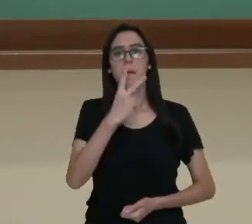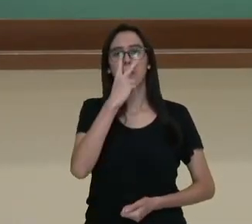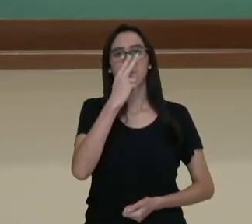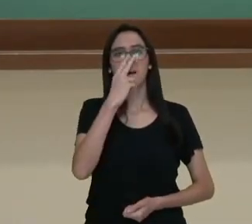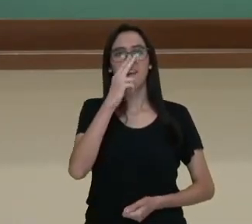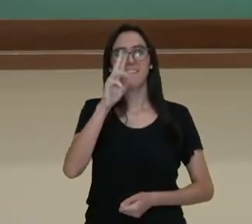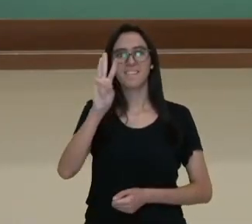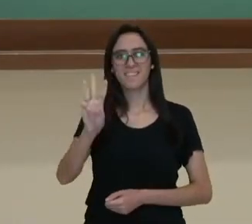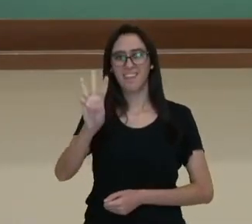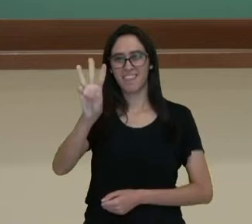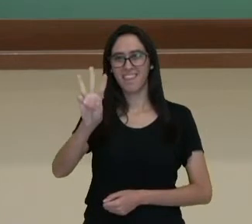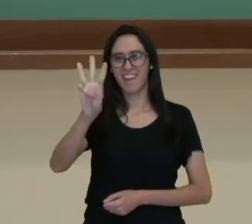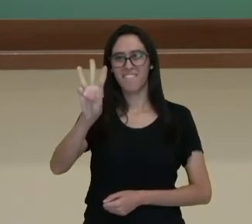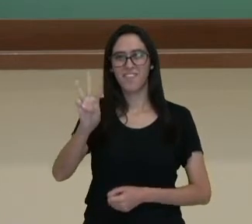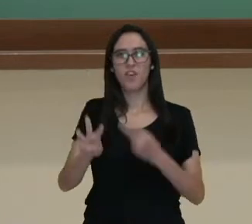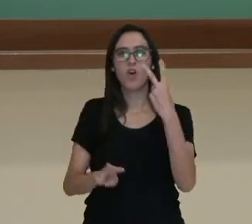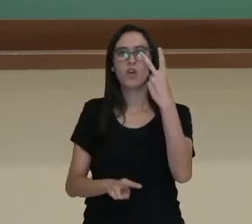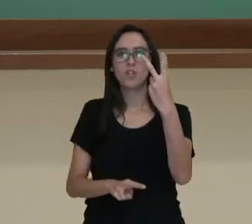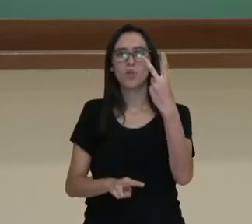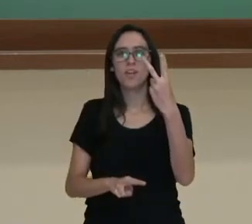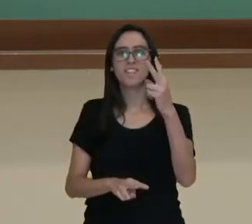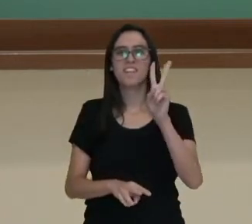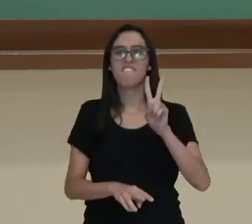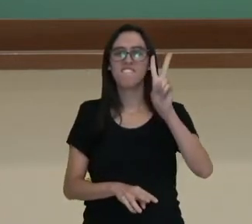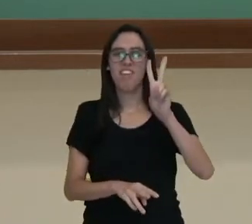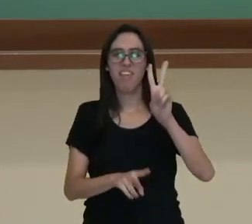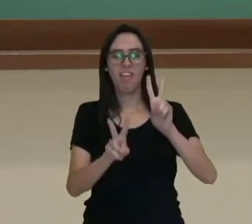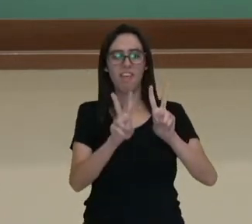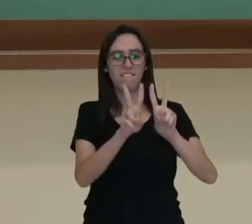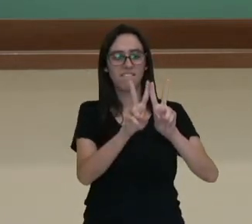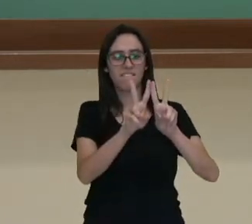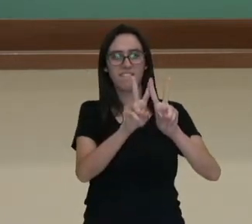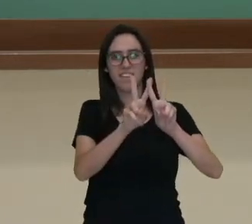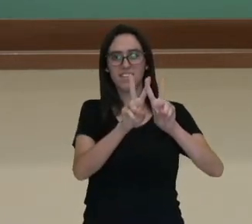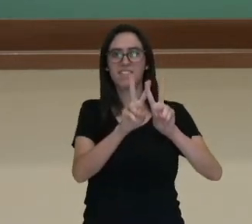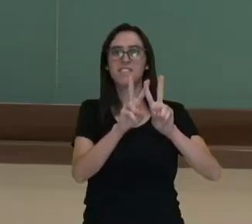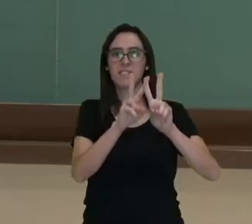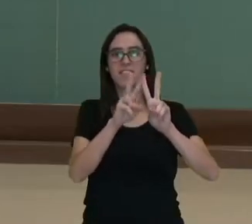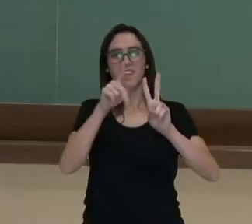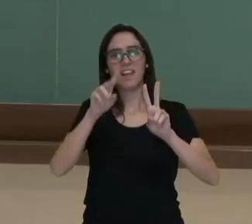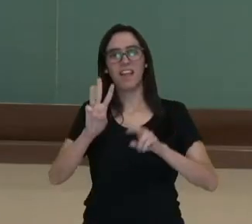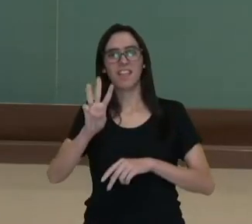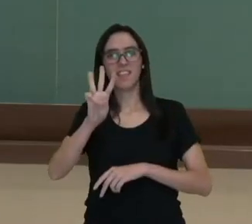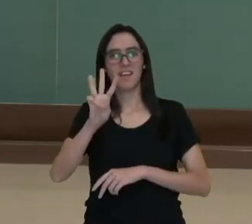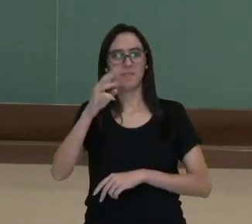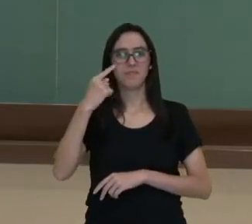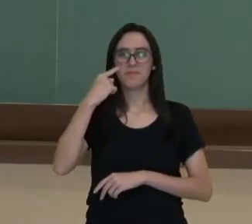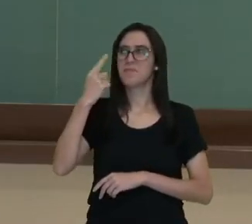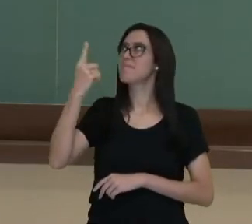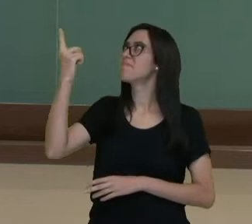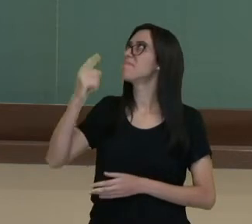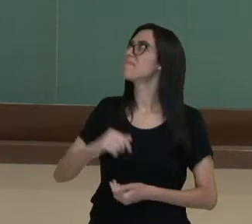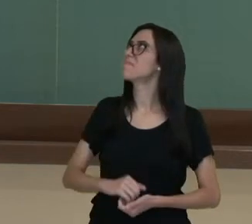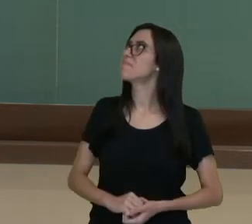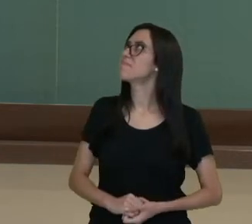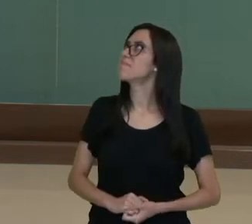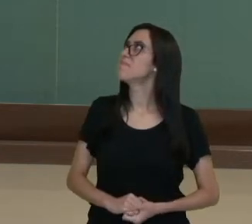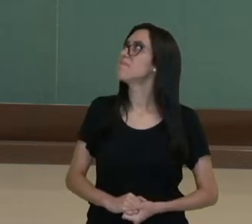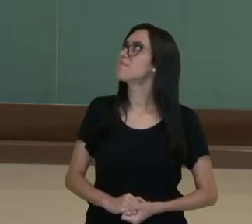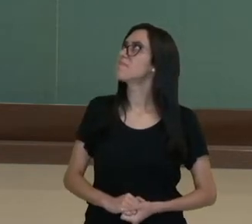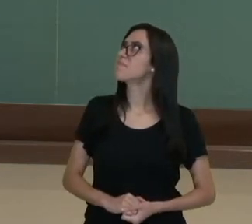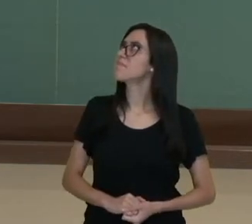né, unidos ali formando um W. Então por isso que é V doble, de dobro, tá? La